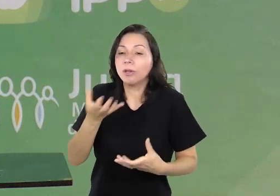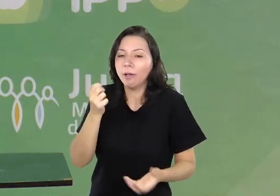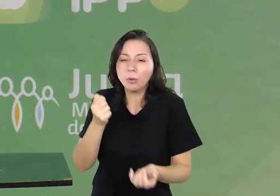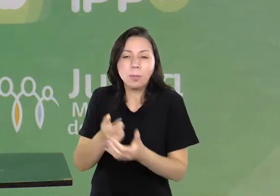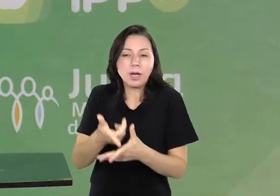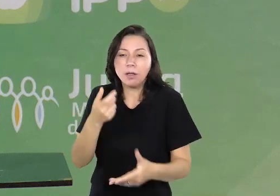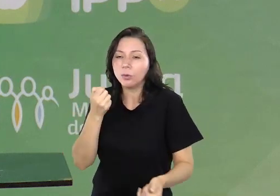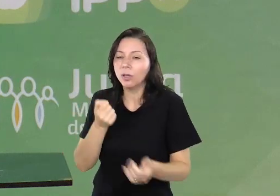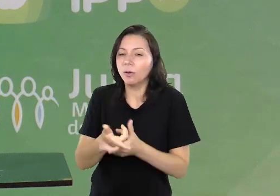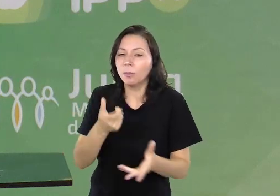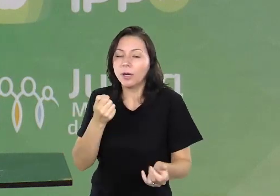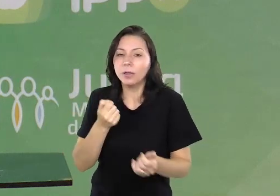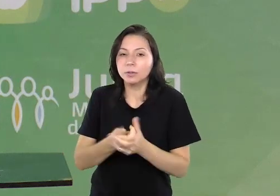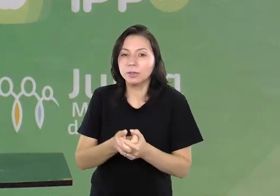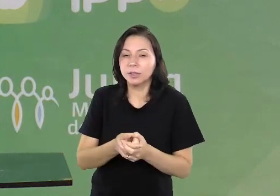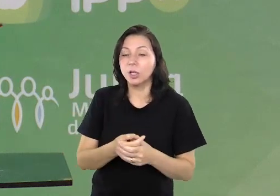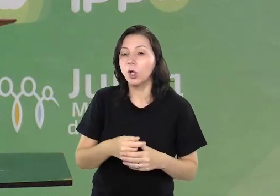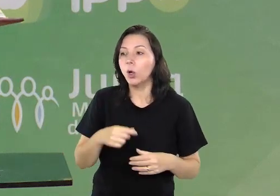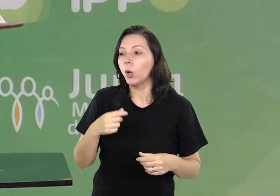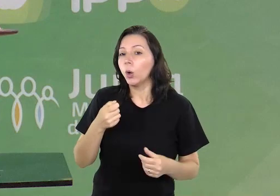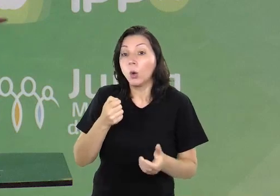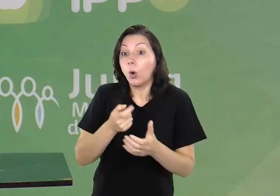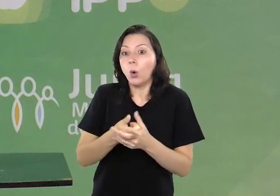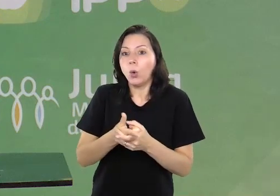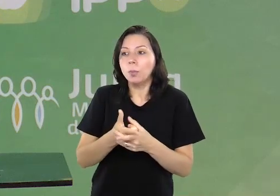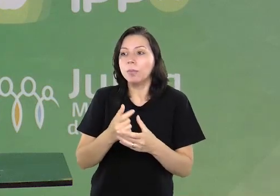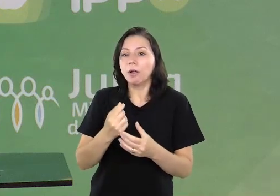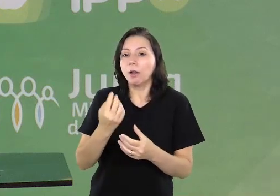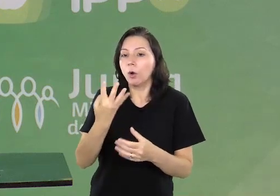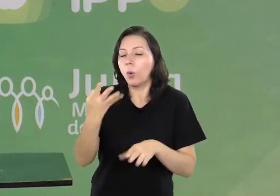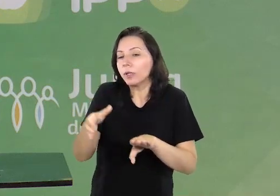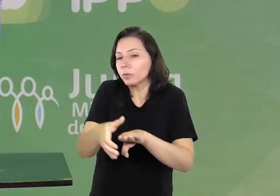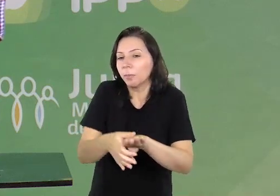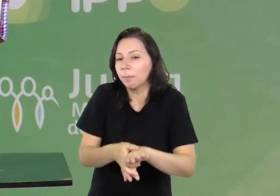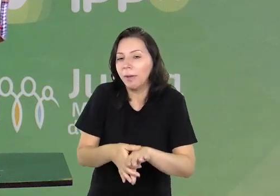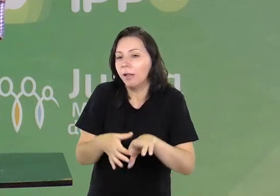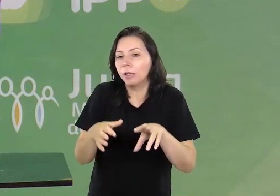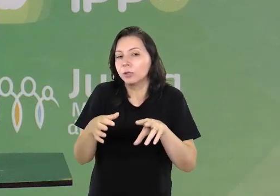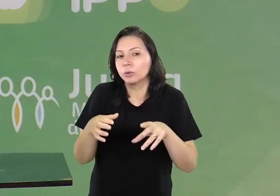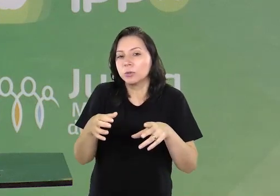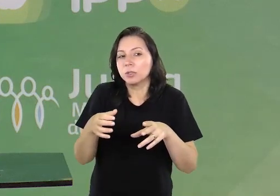camarada compra quatro pares de sapato da mesma cor do mesmo da mesma marca e acho que tá feliz